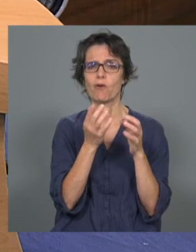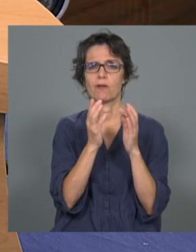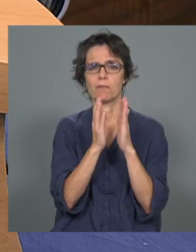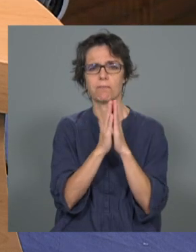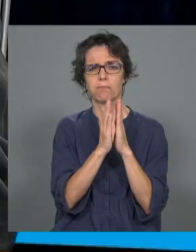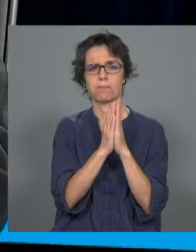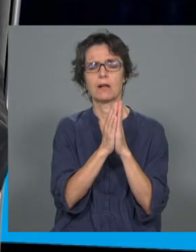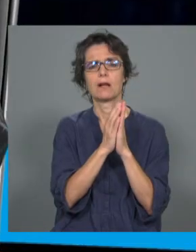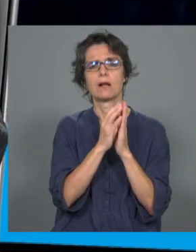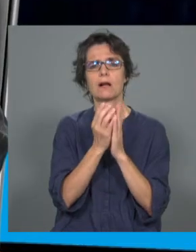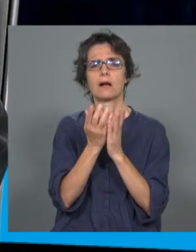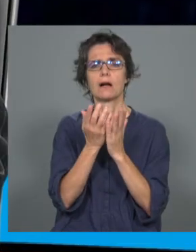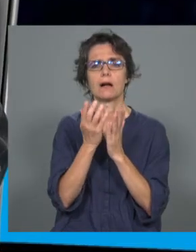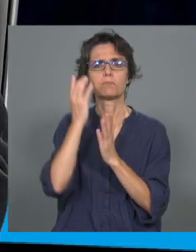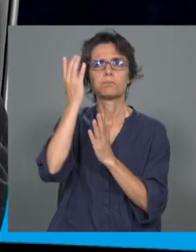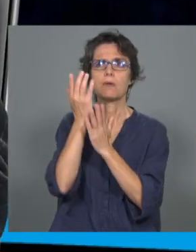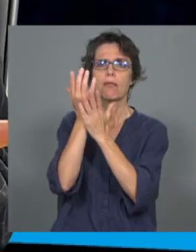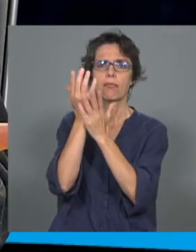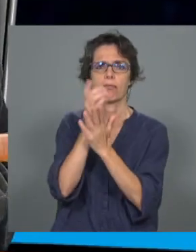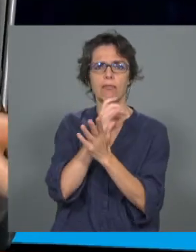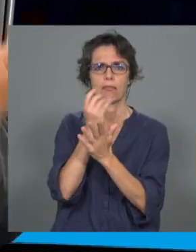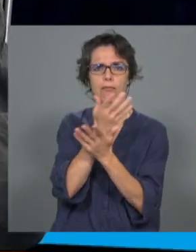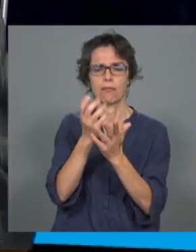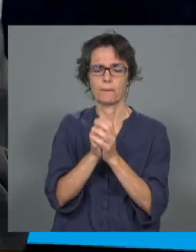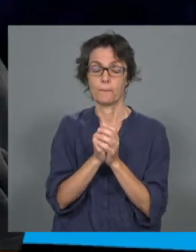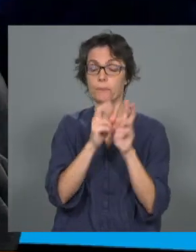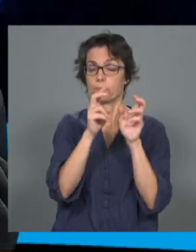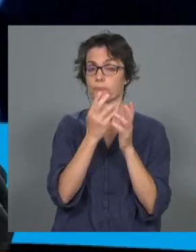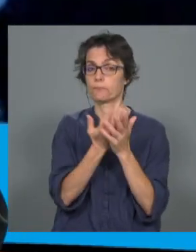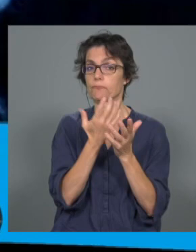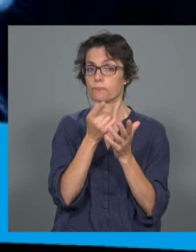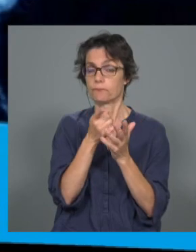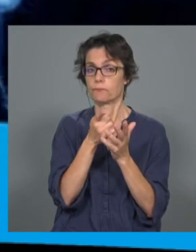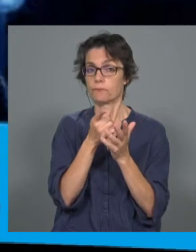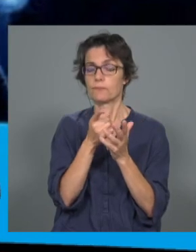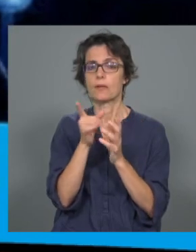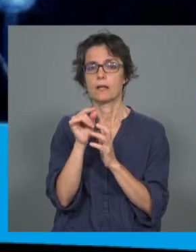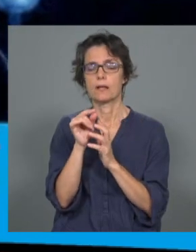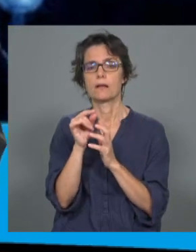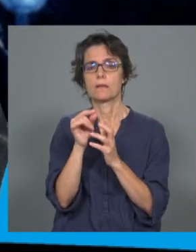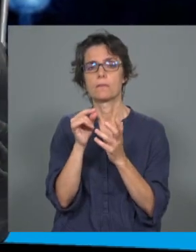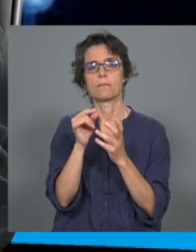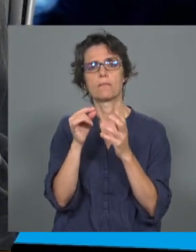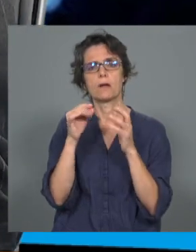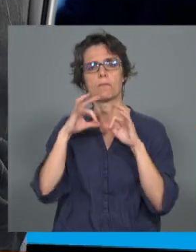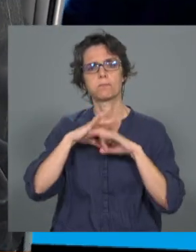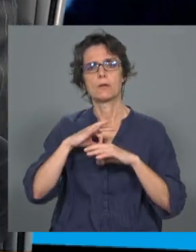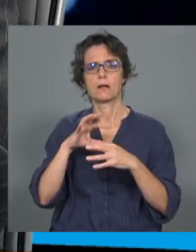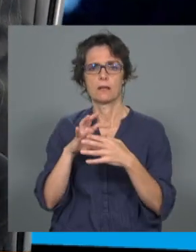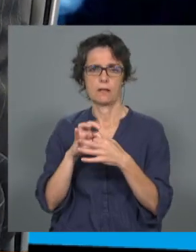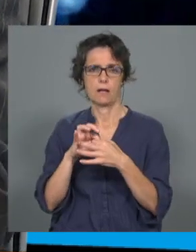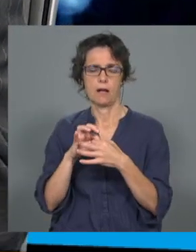dos sacerdotes, um tema de grande intensidade mística e espiritual, como é